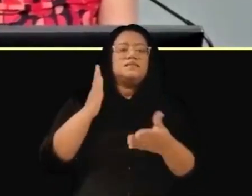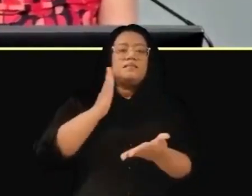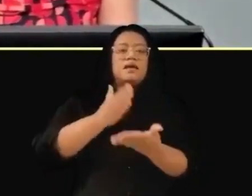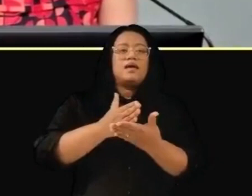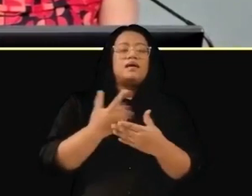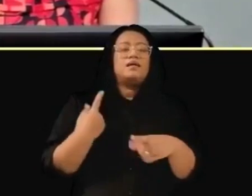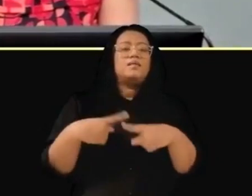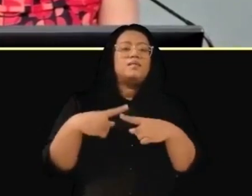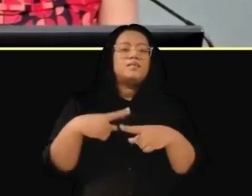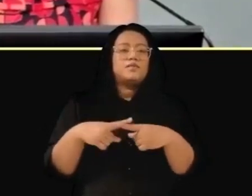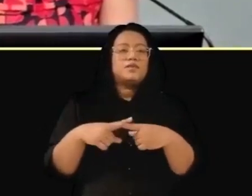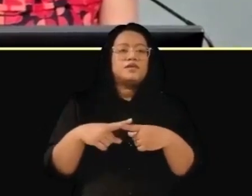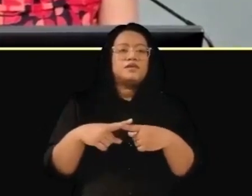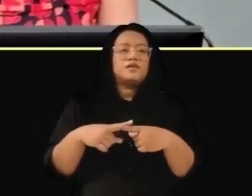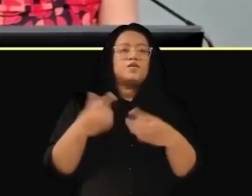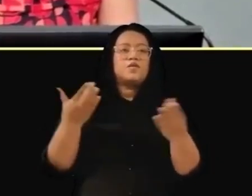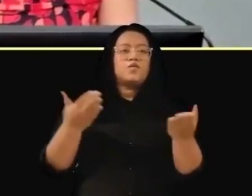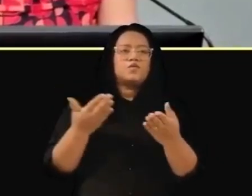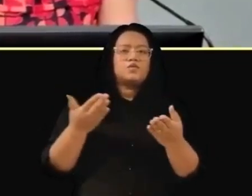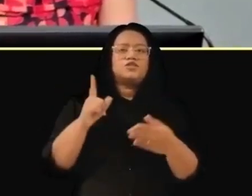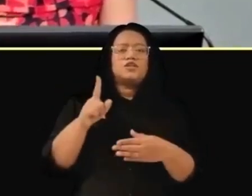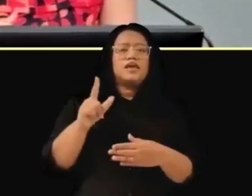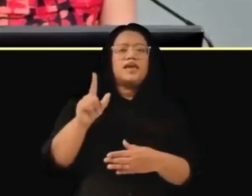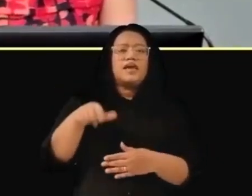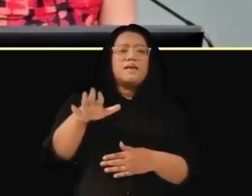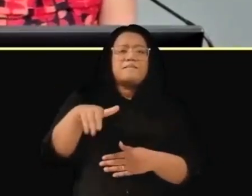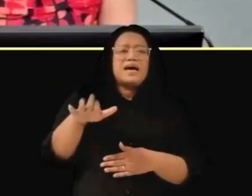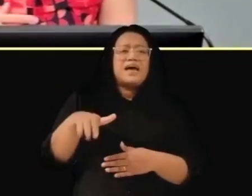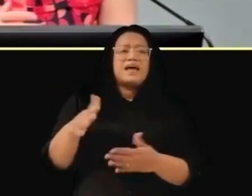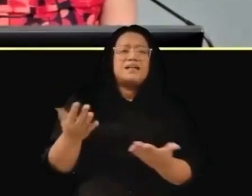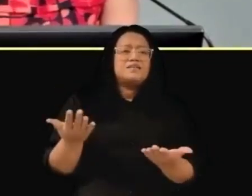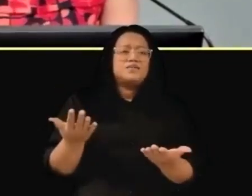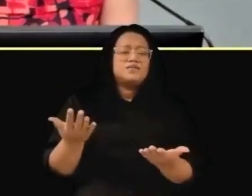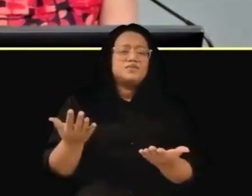que hoje sai barato